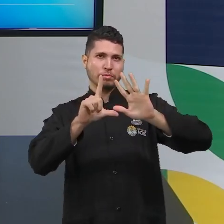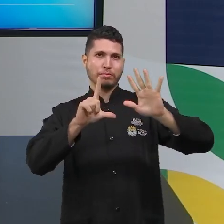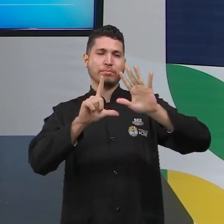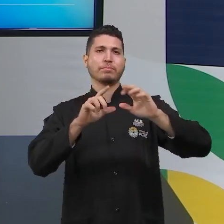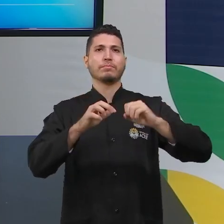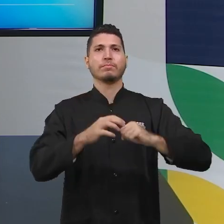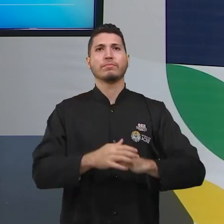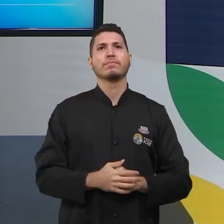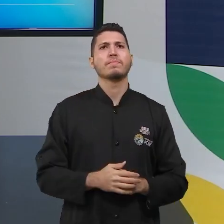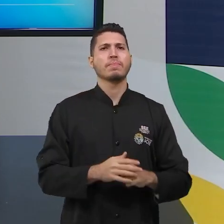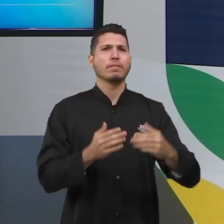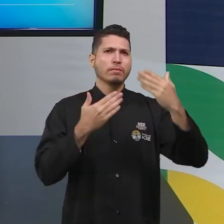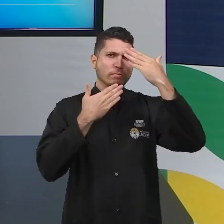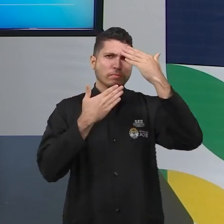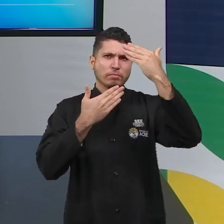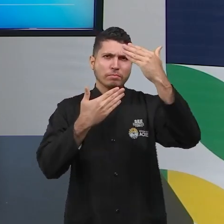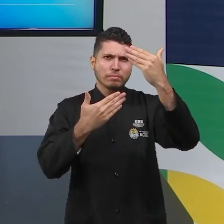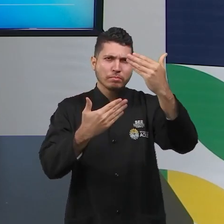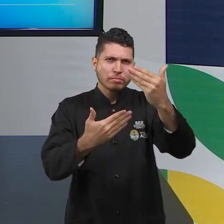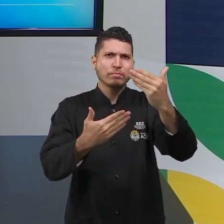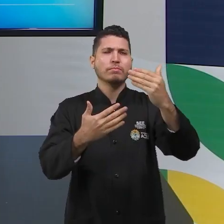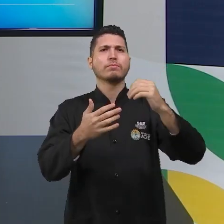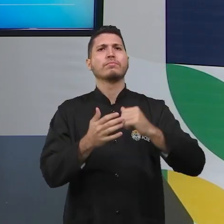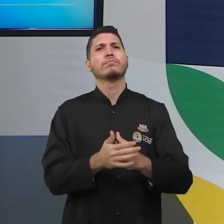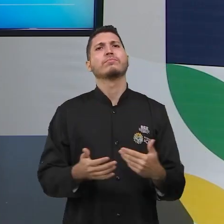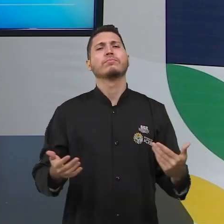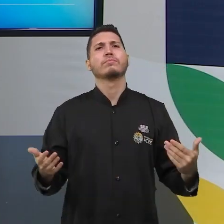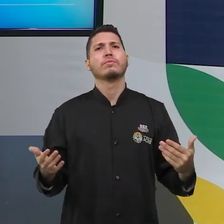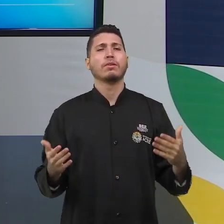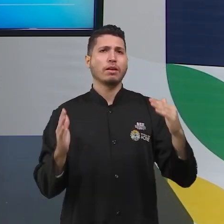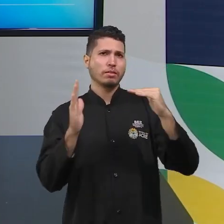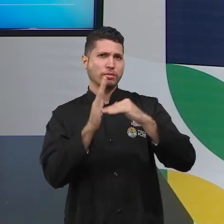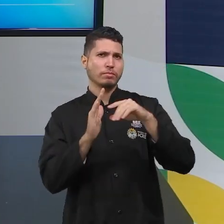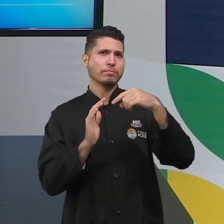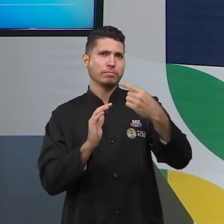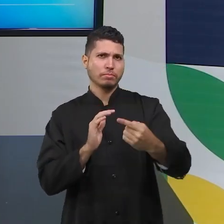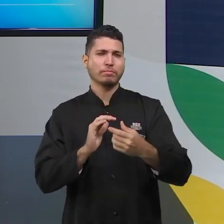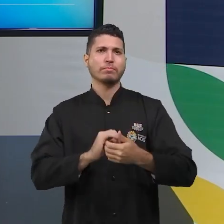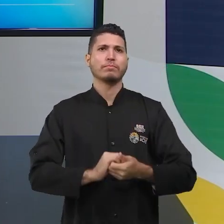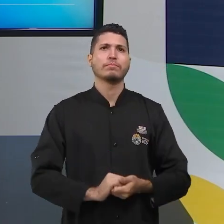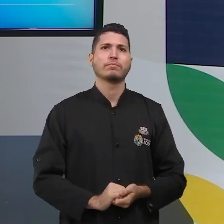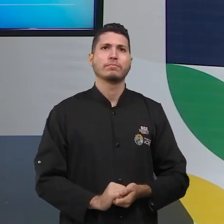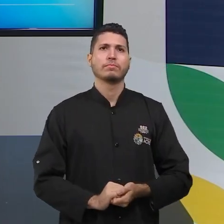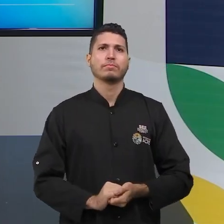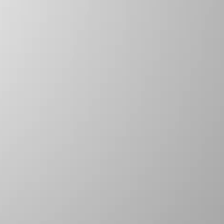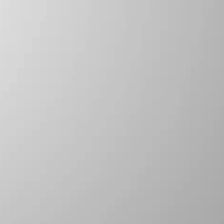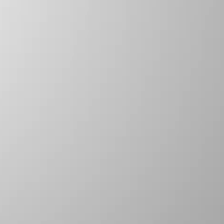também, tá? Muito obrigada pela sua companhia de hoje e a gente se encontra na próxima. Até lá!